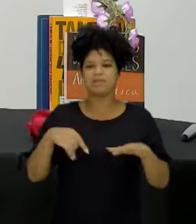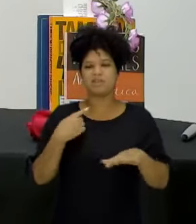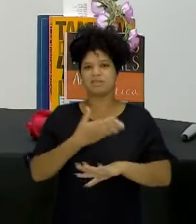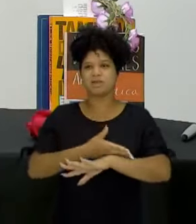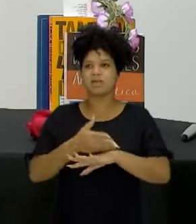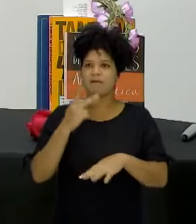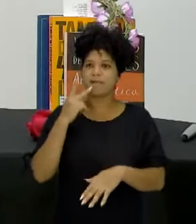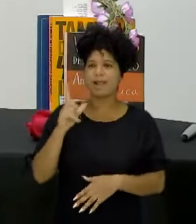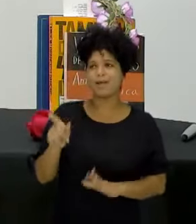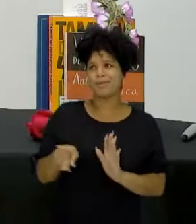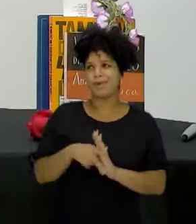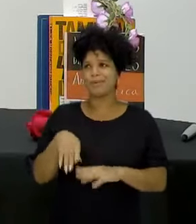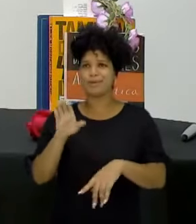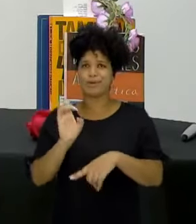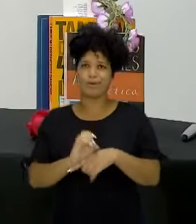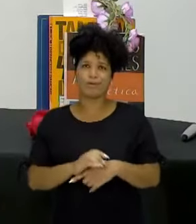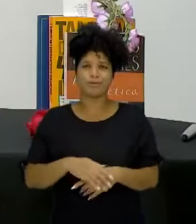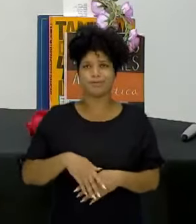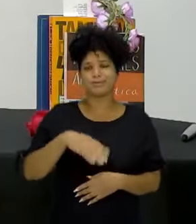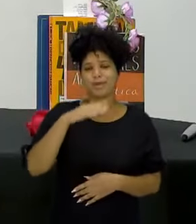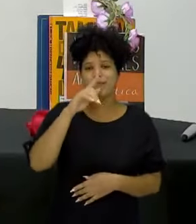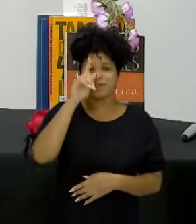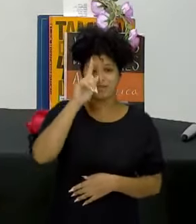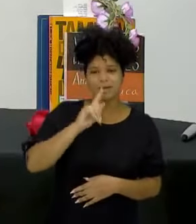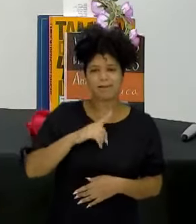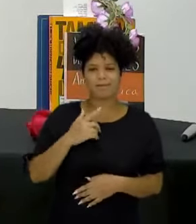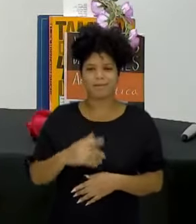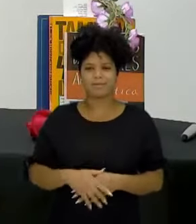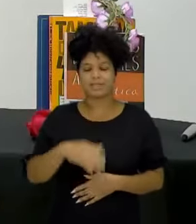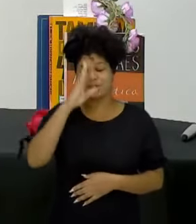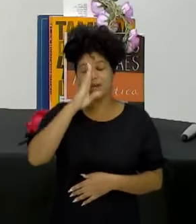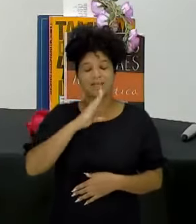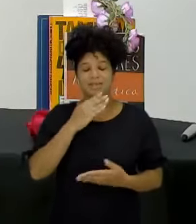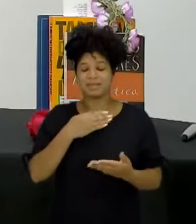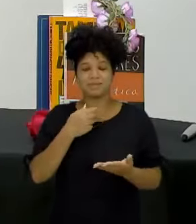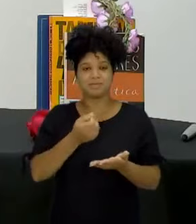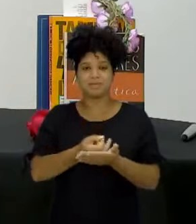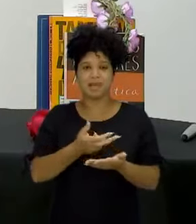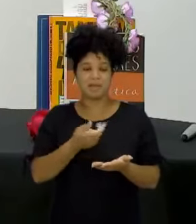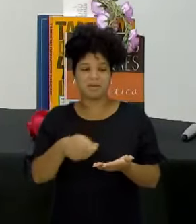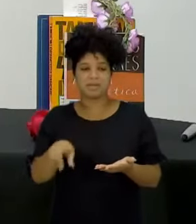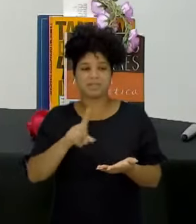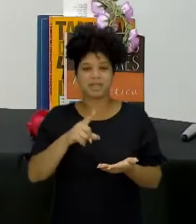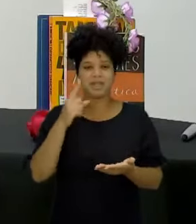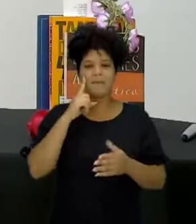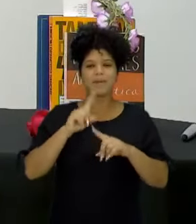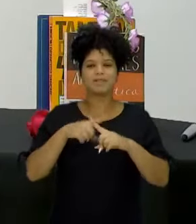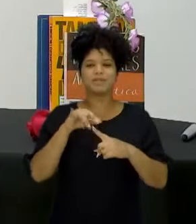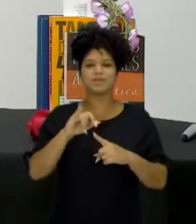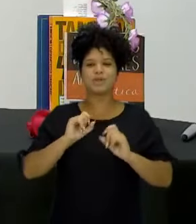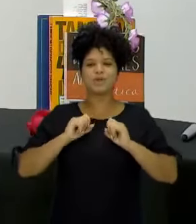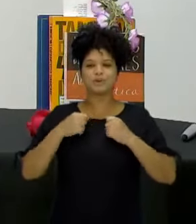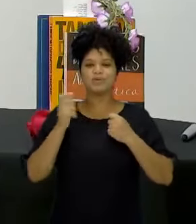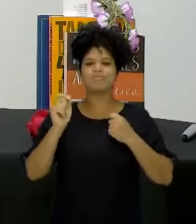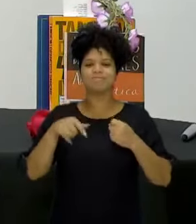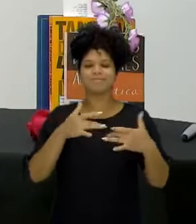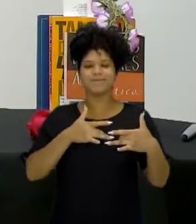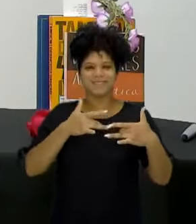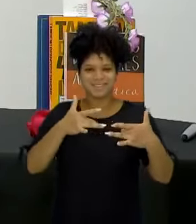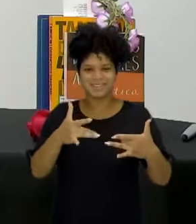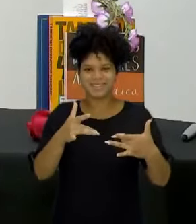porque é do Estado, porque é gratuito, não presta, mas se vocês se esforçarem, se dedicarem, vocês conseguem sair sim,